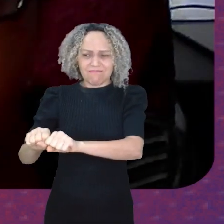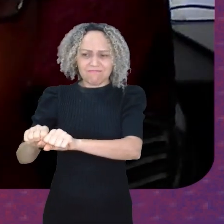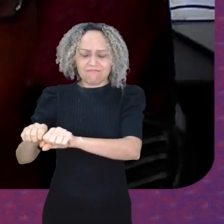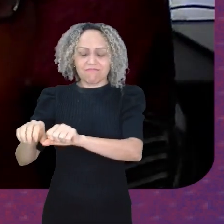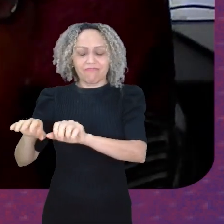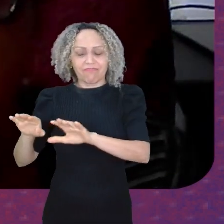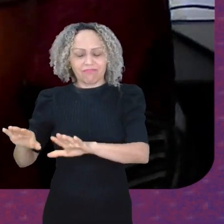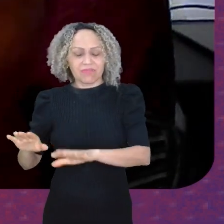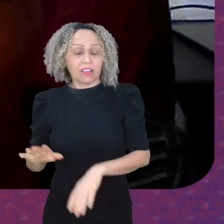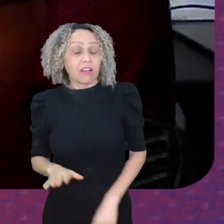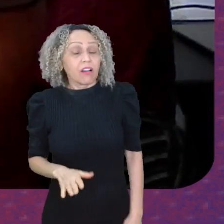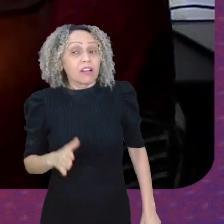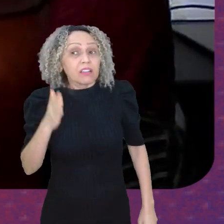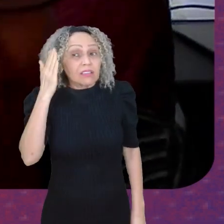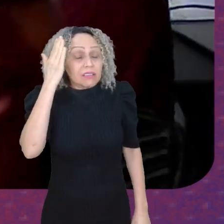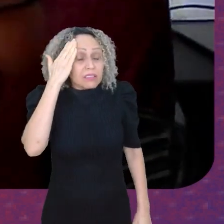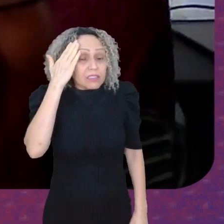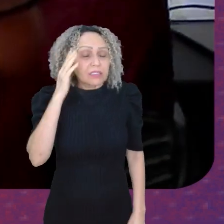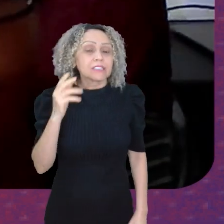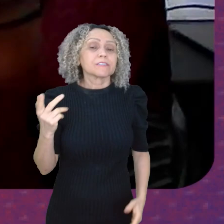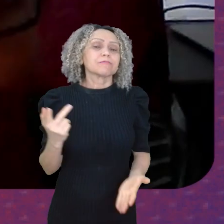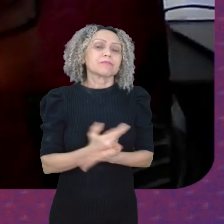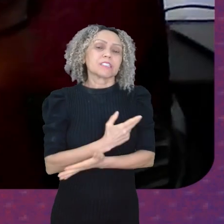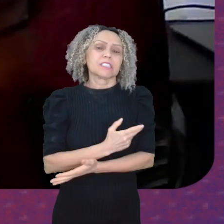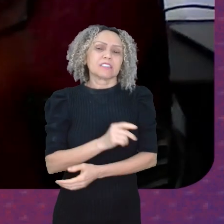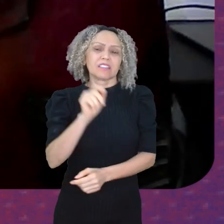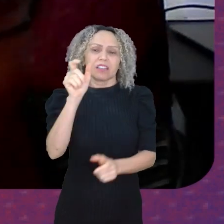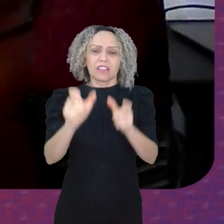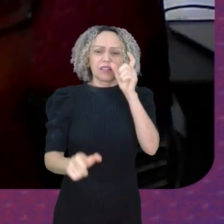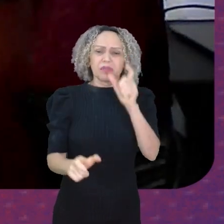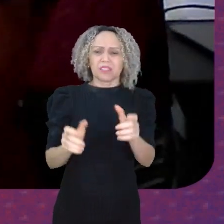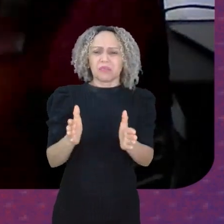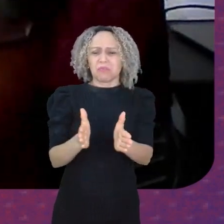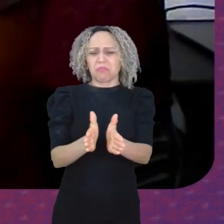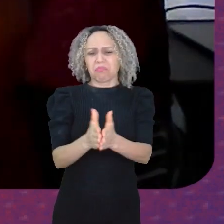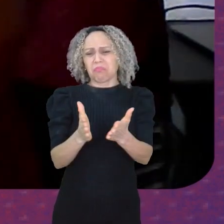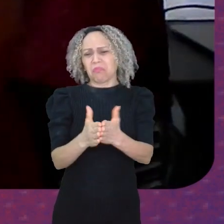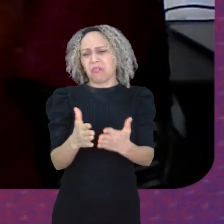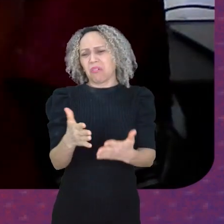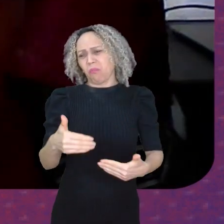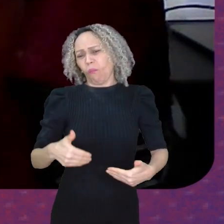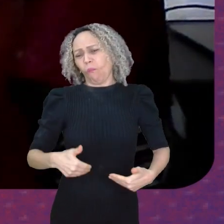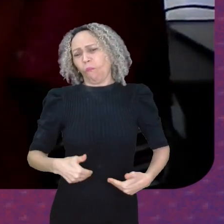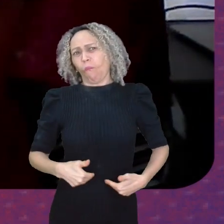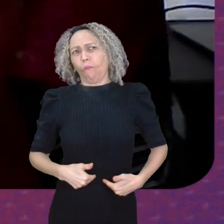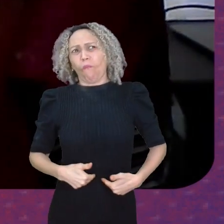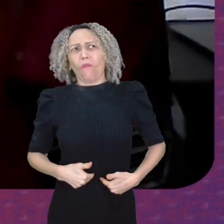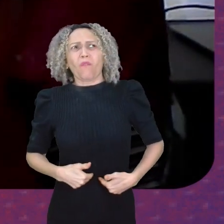comida. E não é por sacanagem, é por fome.